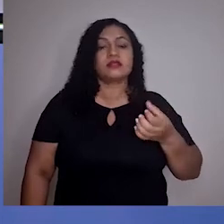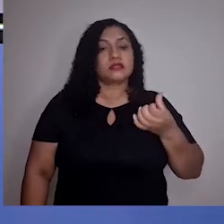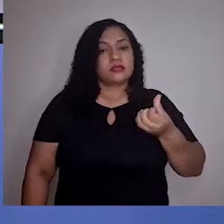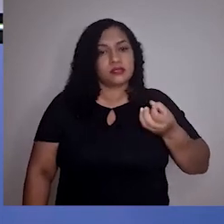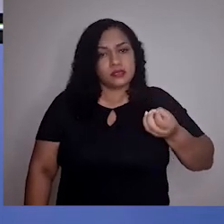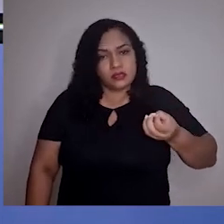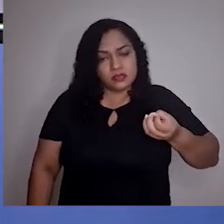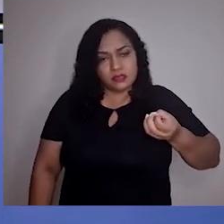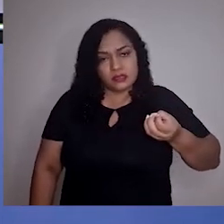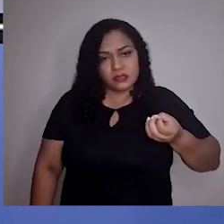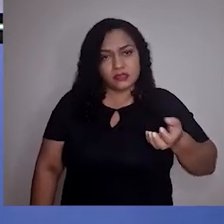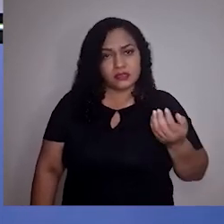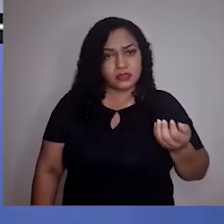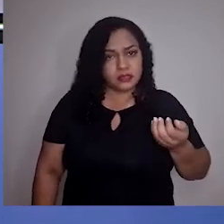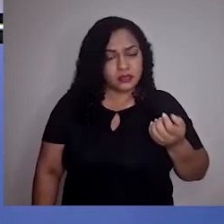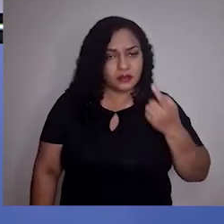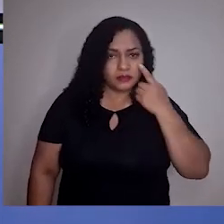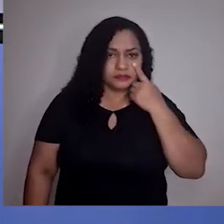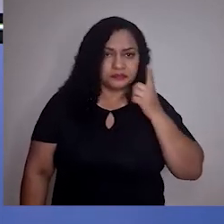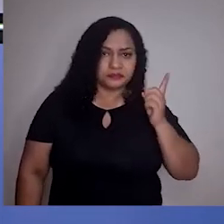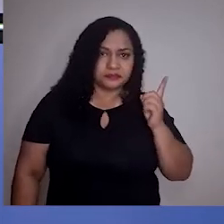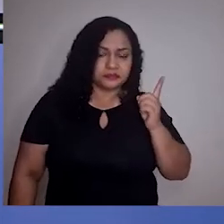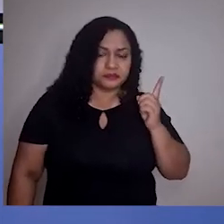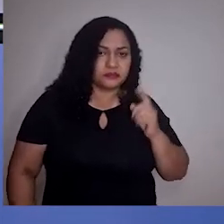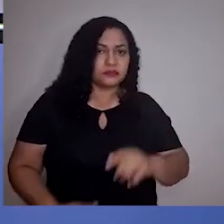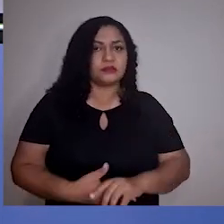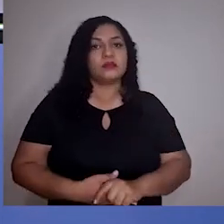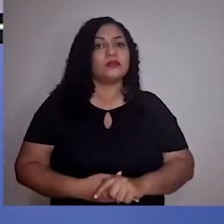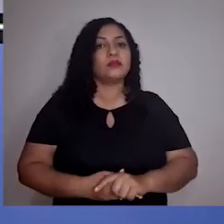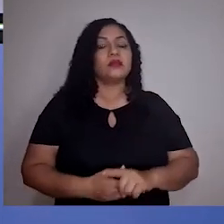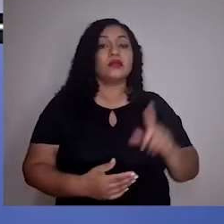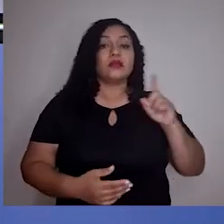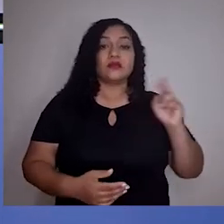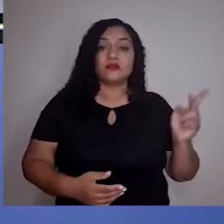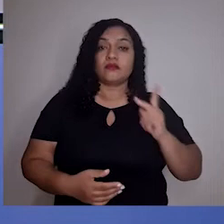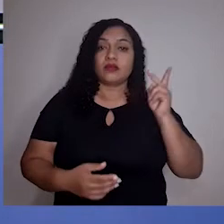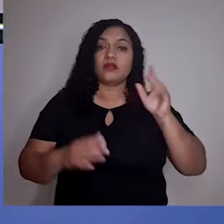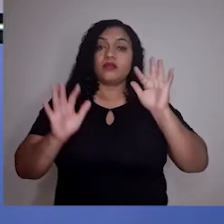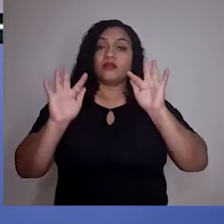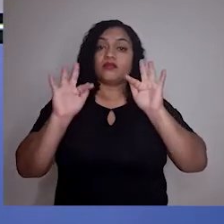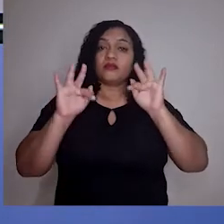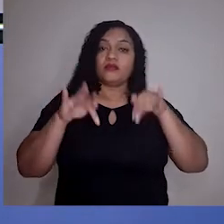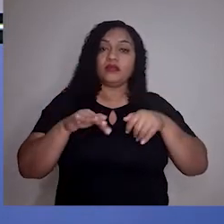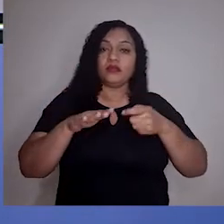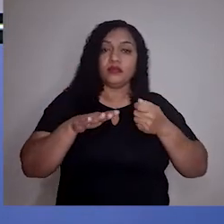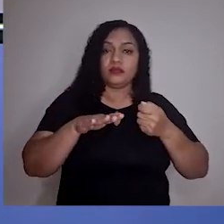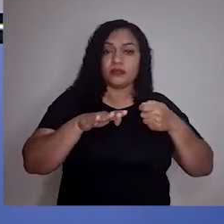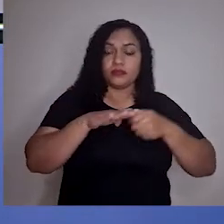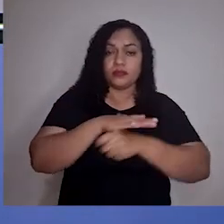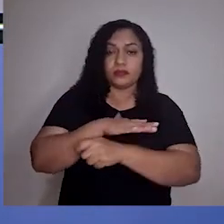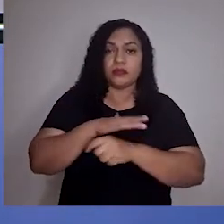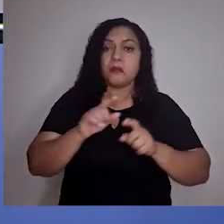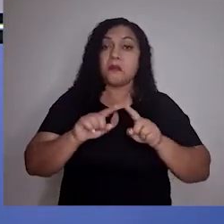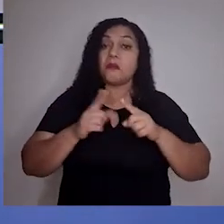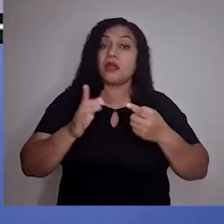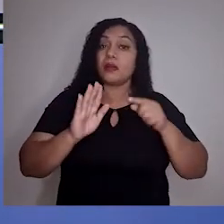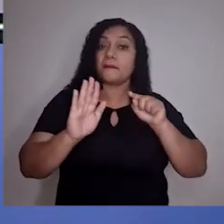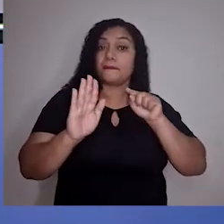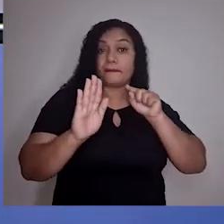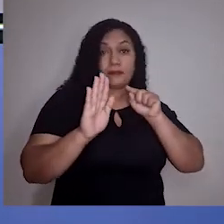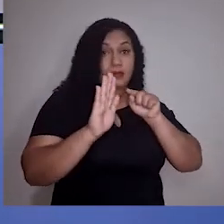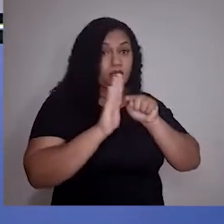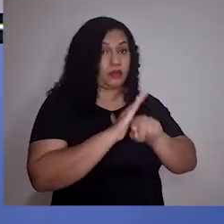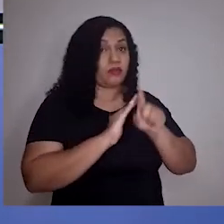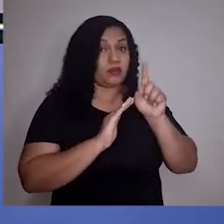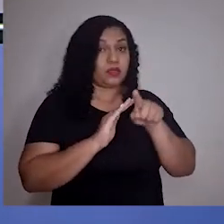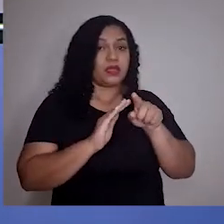5.307,60. Esse é o montante ao final da aplicação. Só que o exercício pergunta o